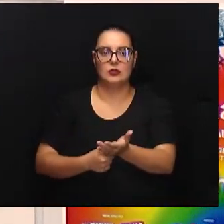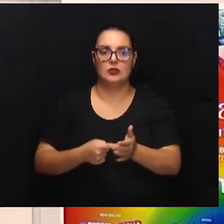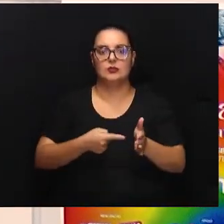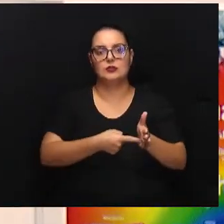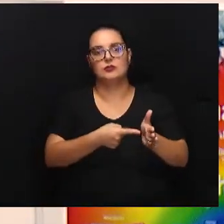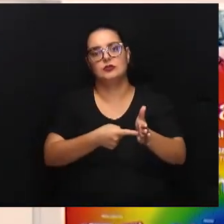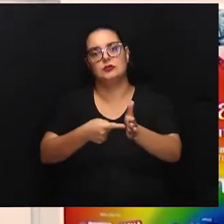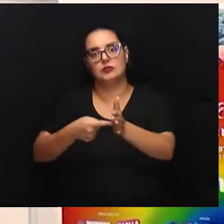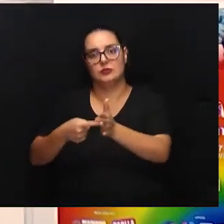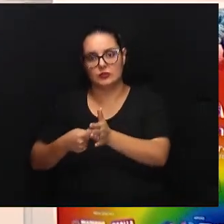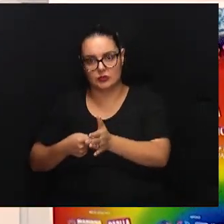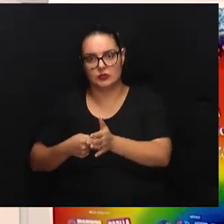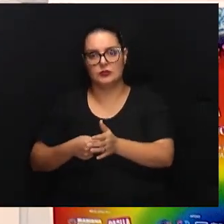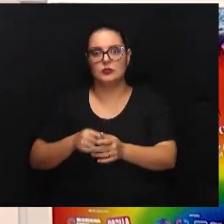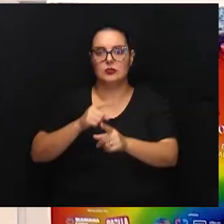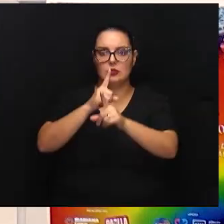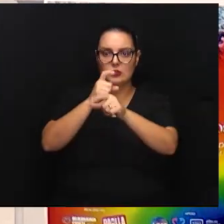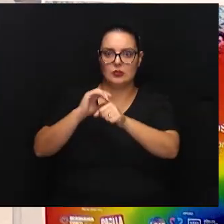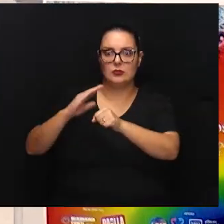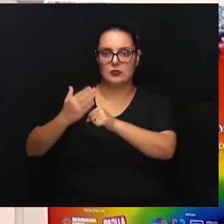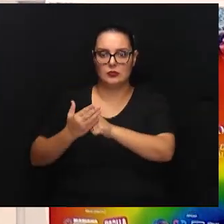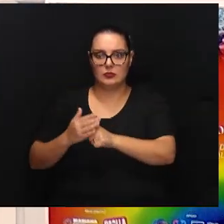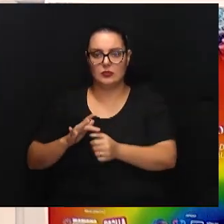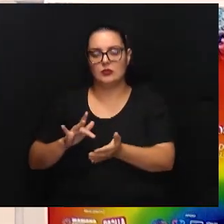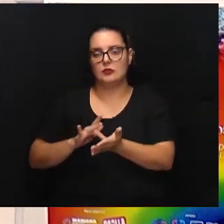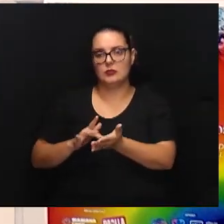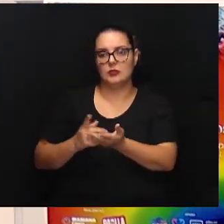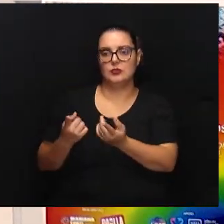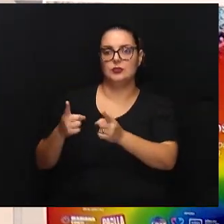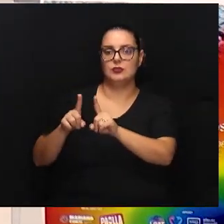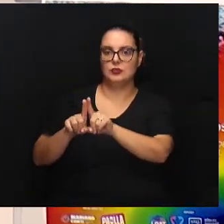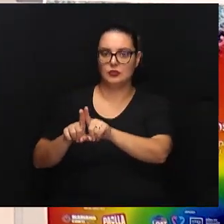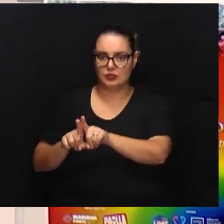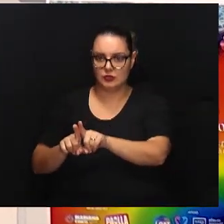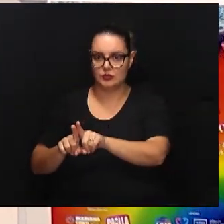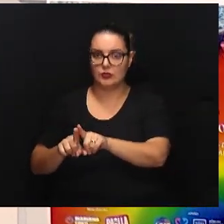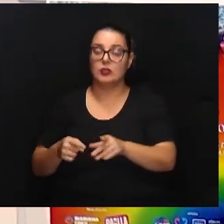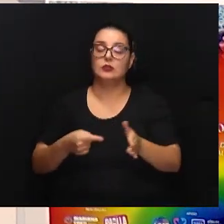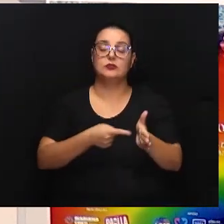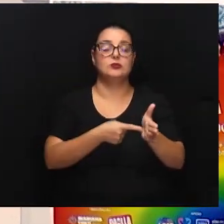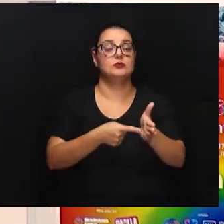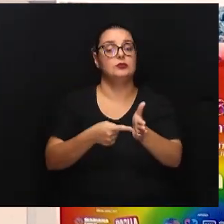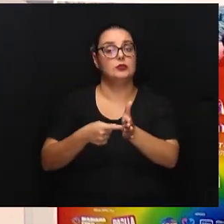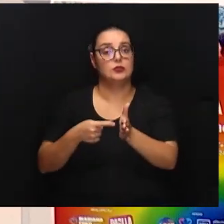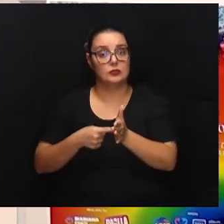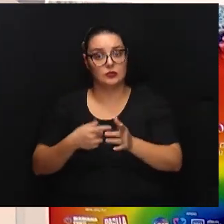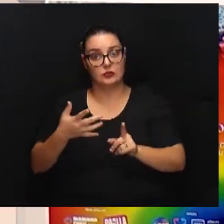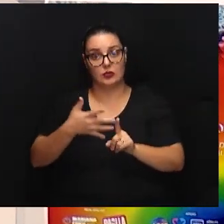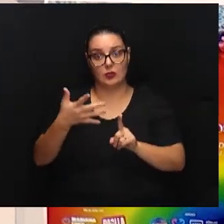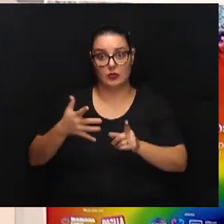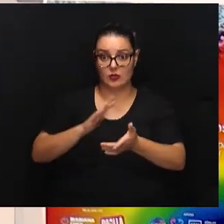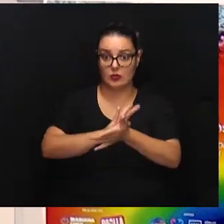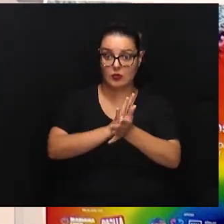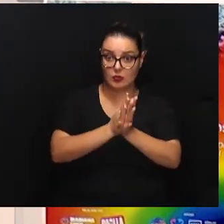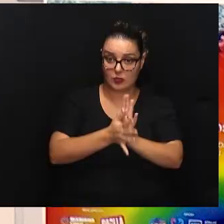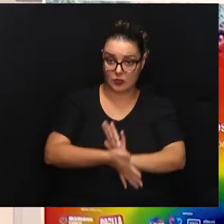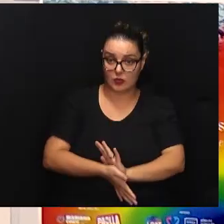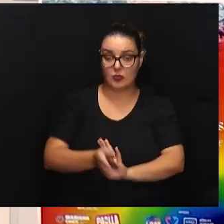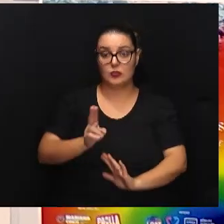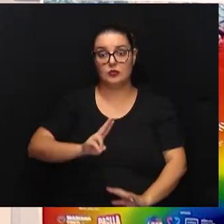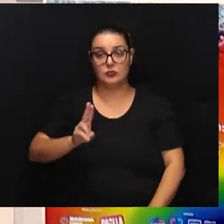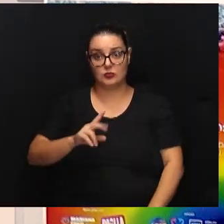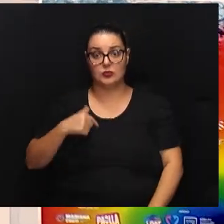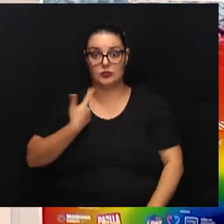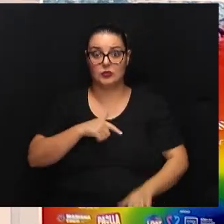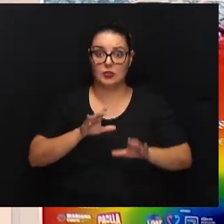disfarçado de companheirismo, de denunciar LGBT-fóbico usando da nossa comunidade só como totem